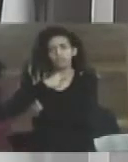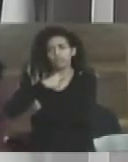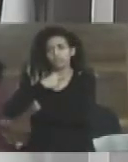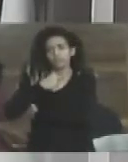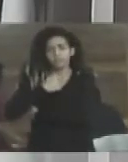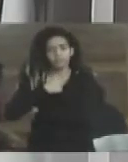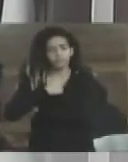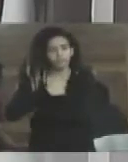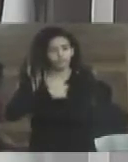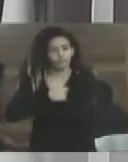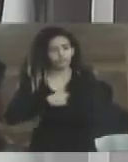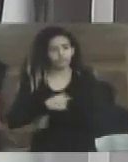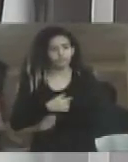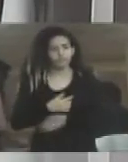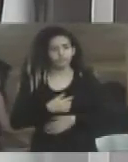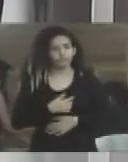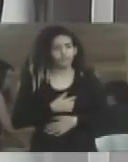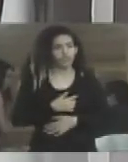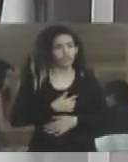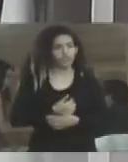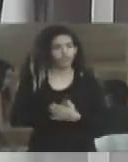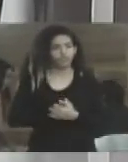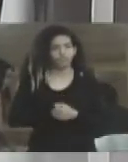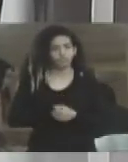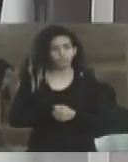cara, meu dever é esse, Fernando.